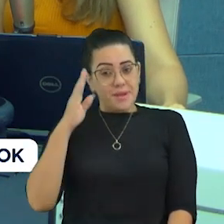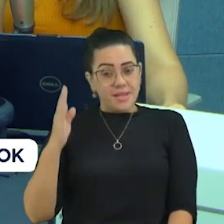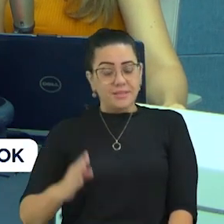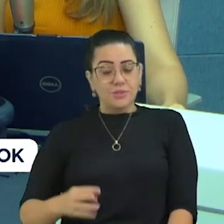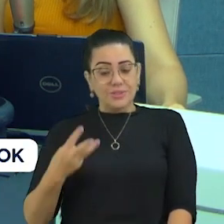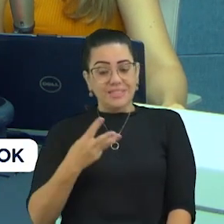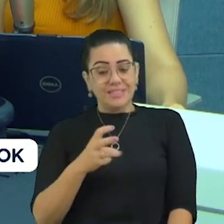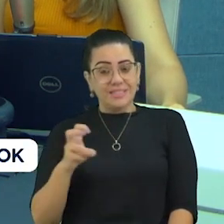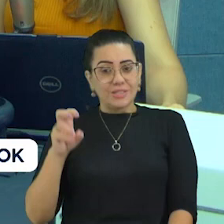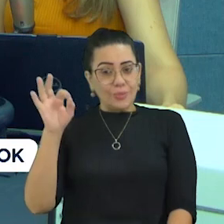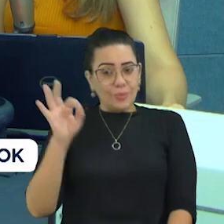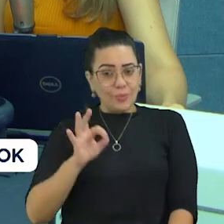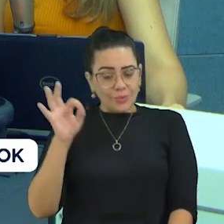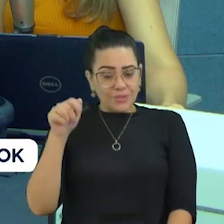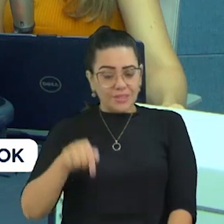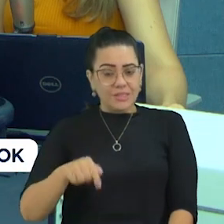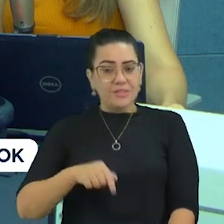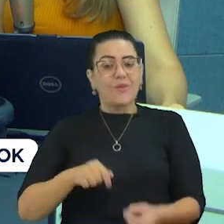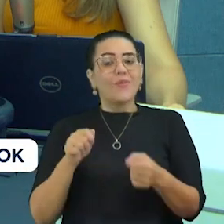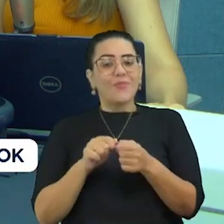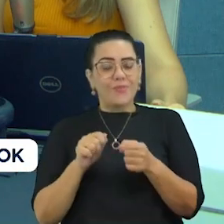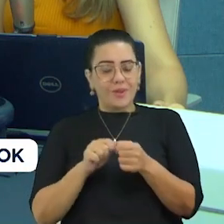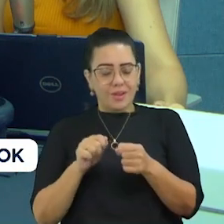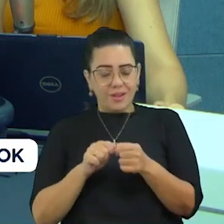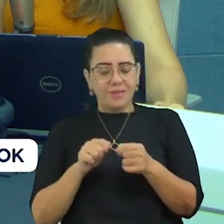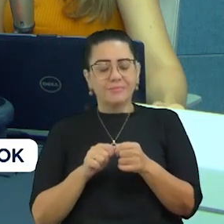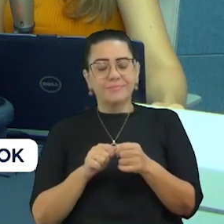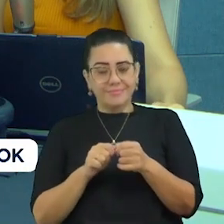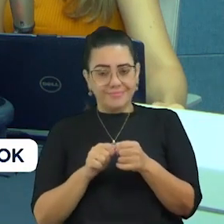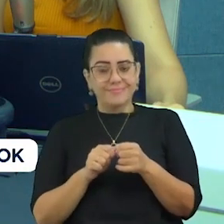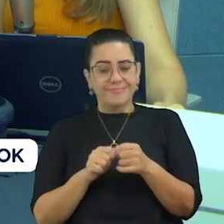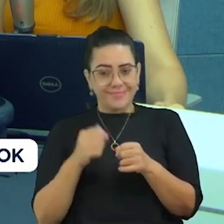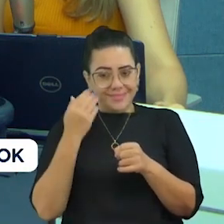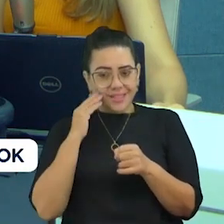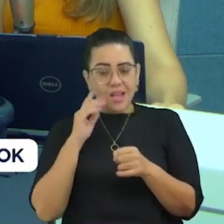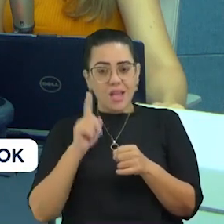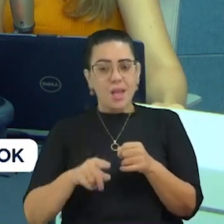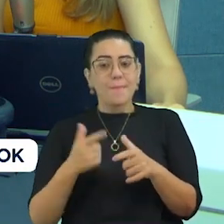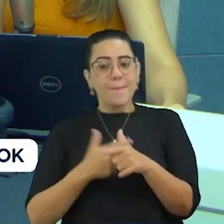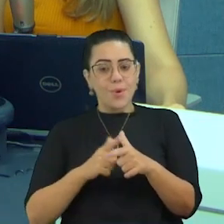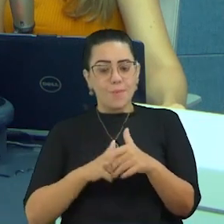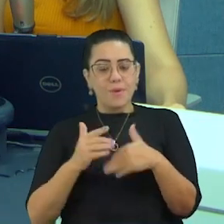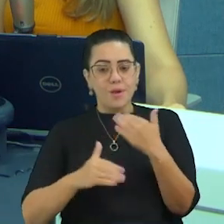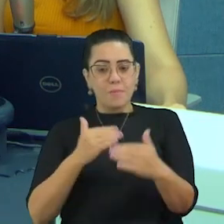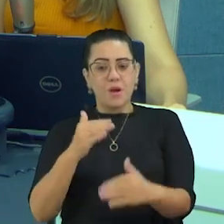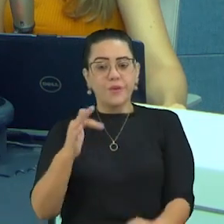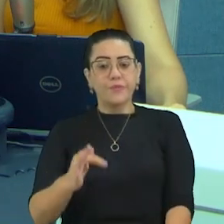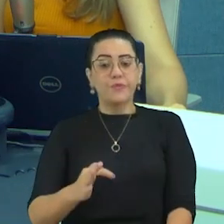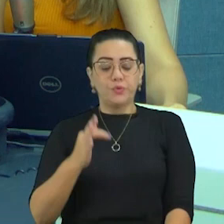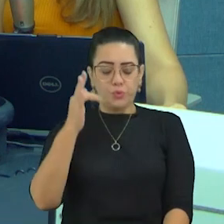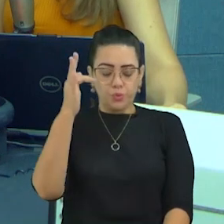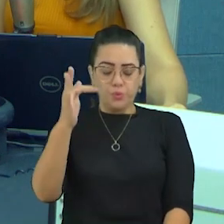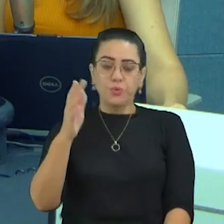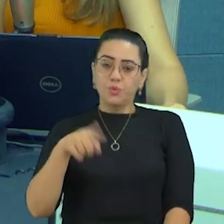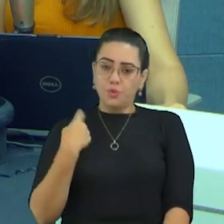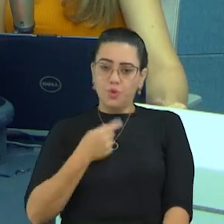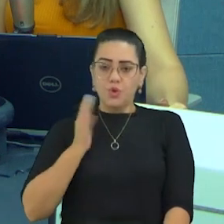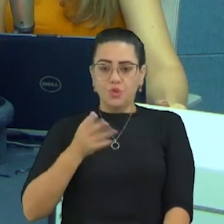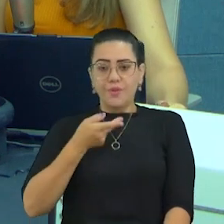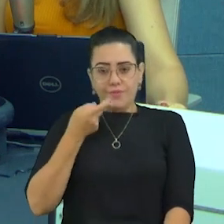35% da população brasileira usa a automedicação. E isso pode gerar problemas de intoxicação, como a gente já